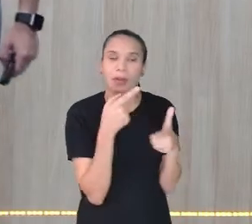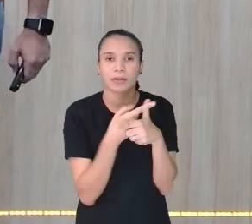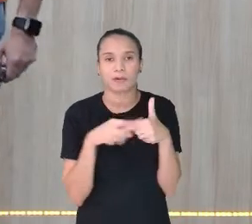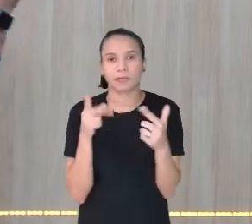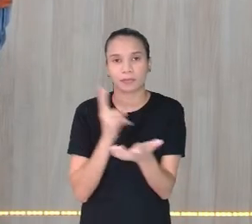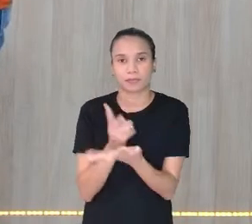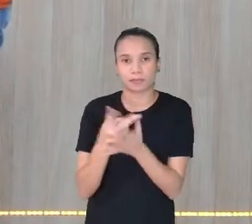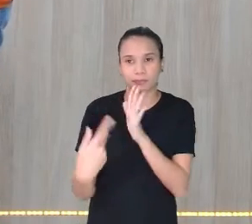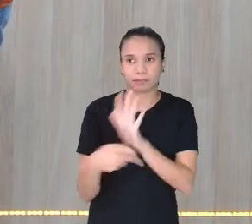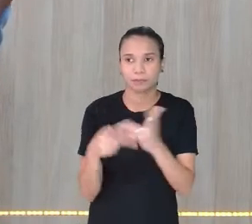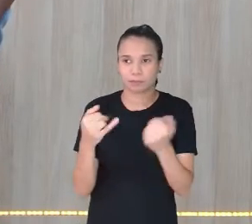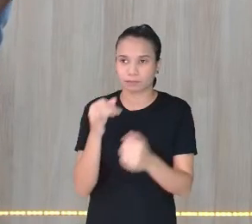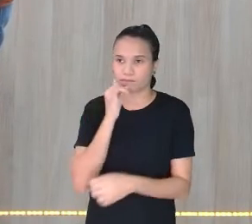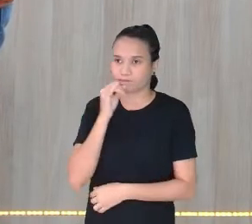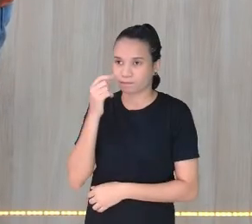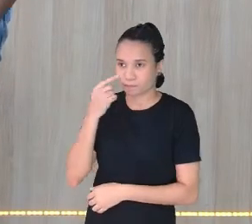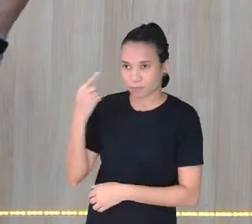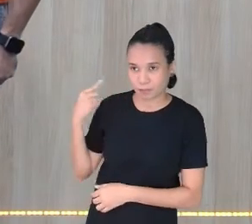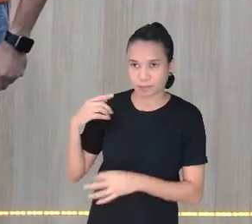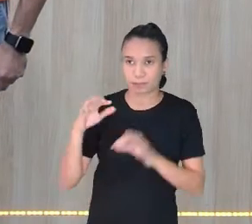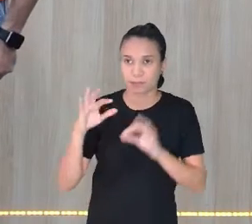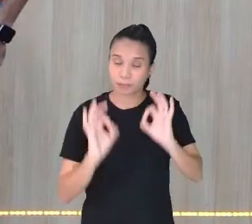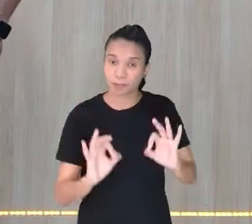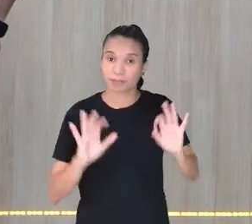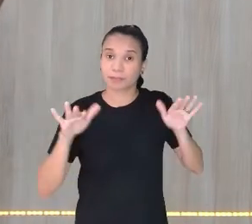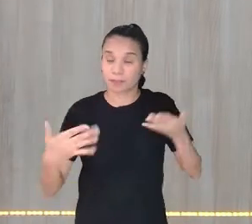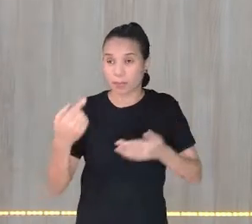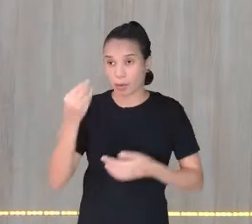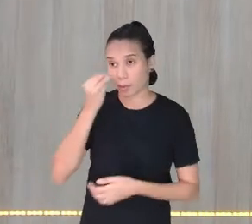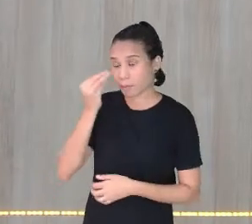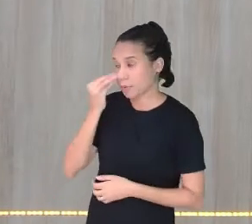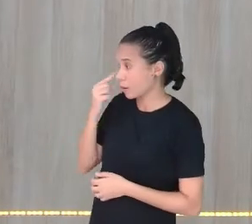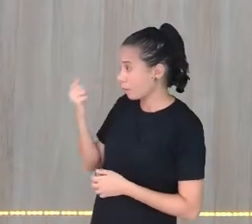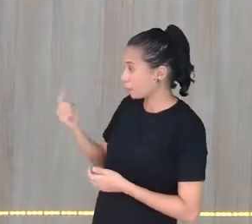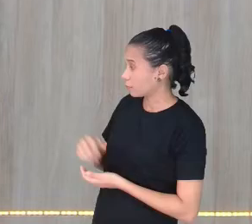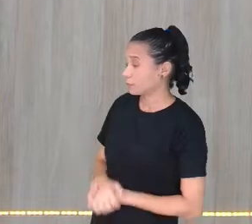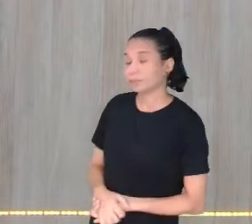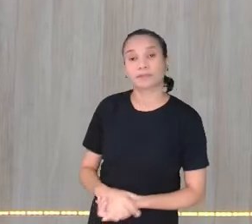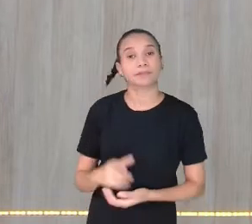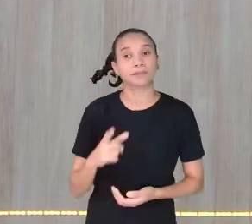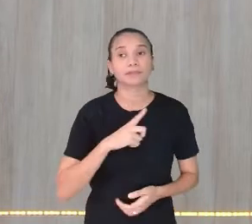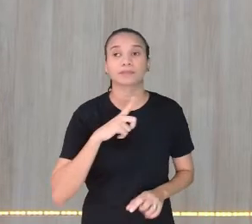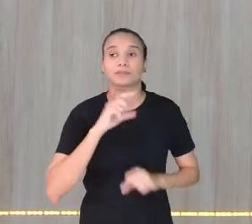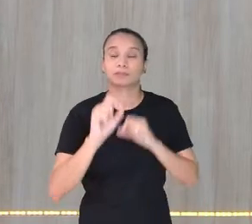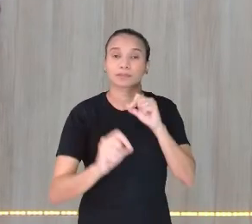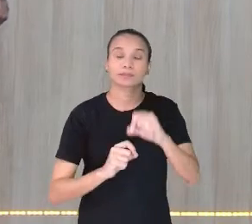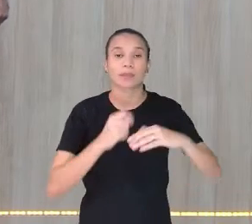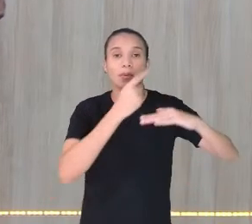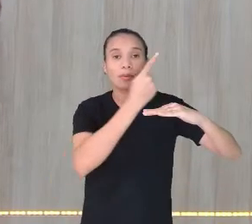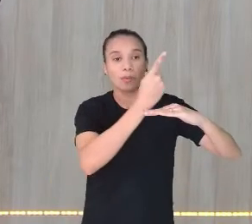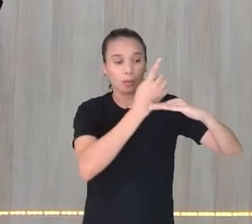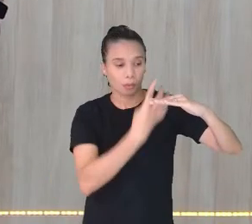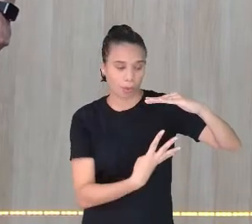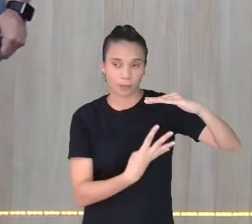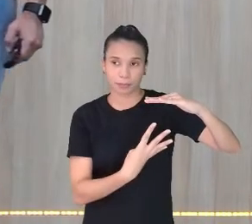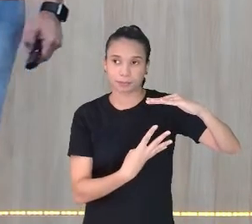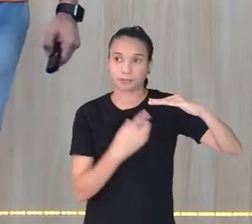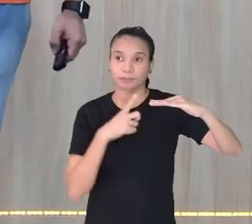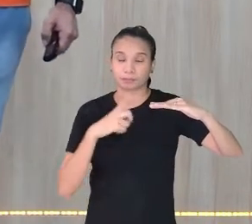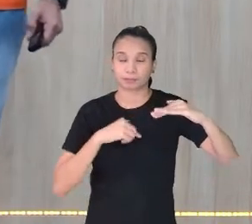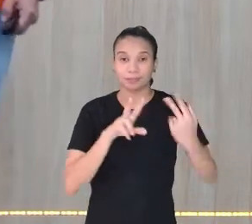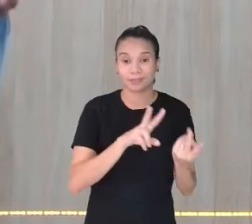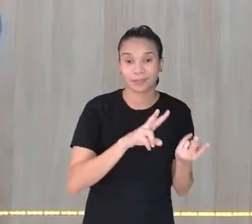eu fiz no exemplo anterior, certo? Então, observa aqui, ó. Eu tenho 1/4, certo? E